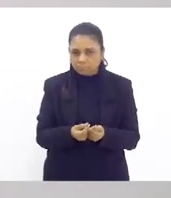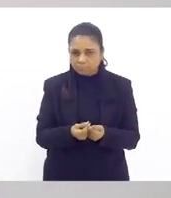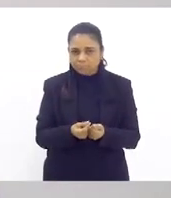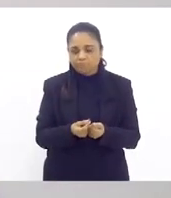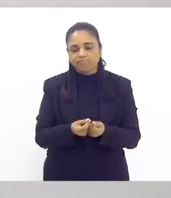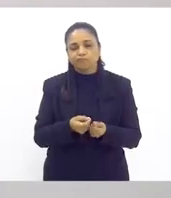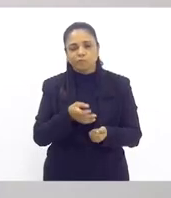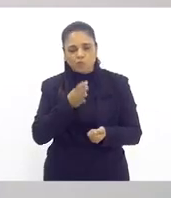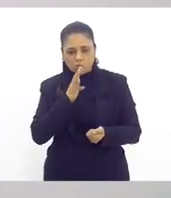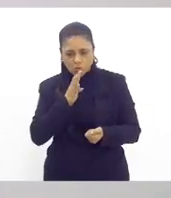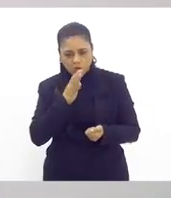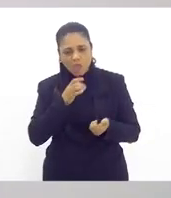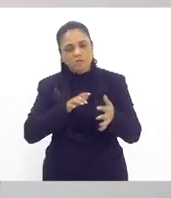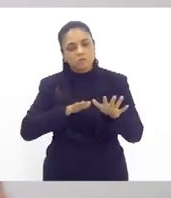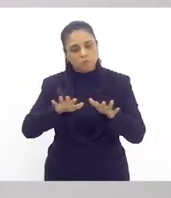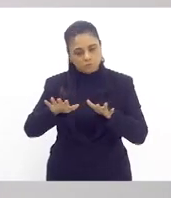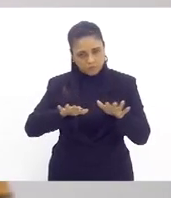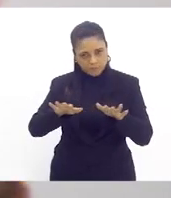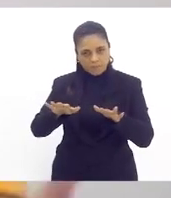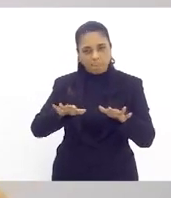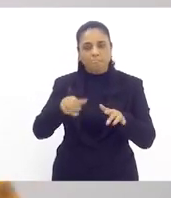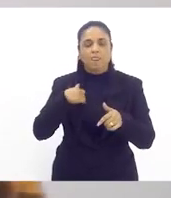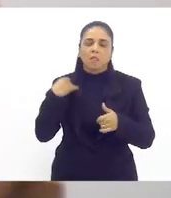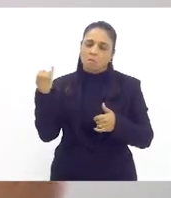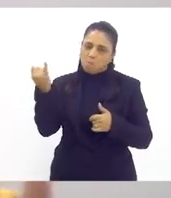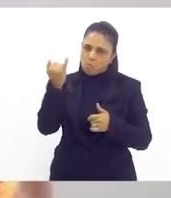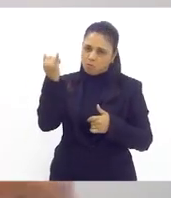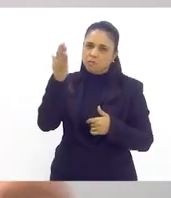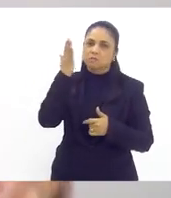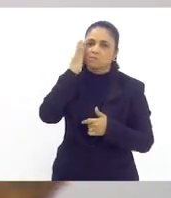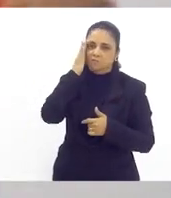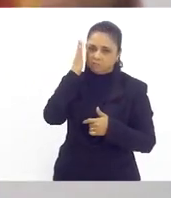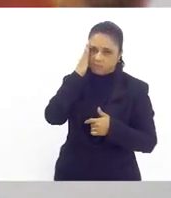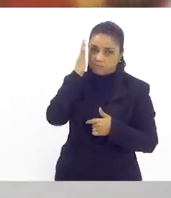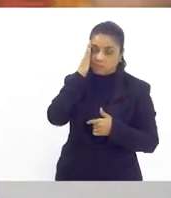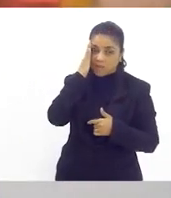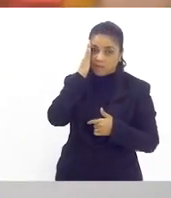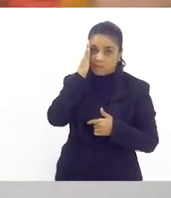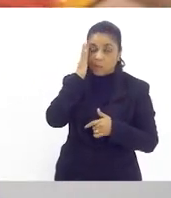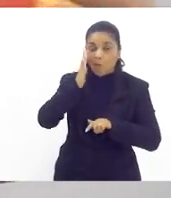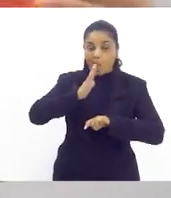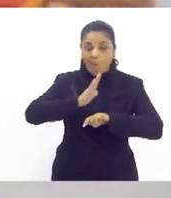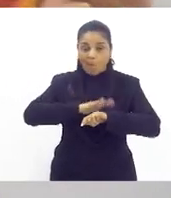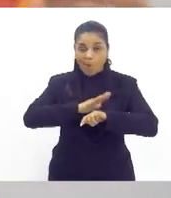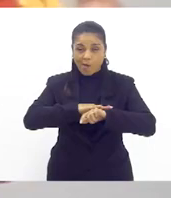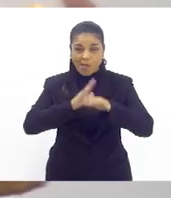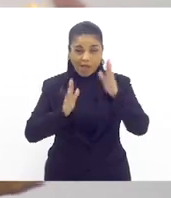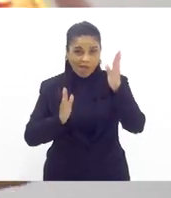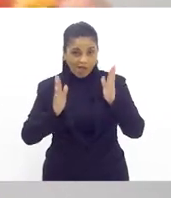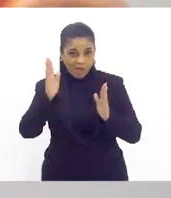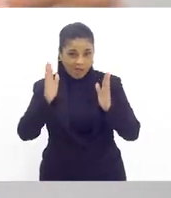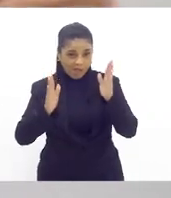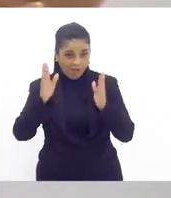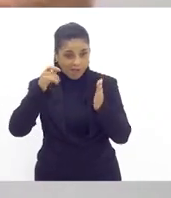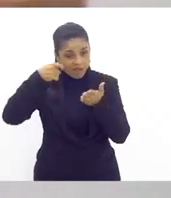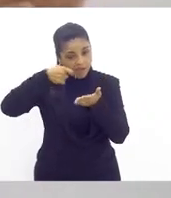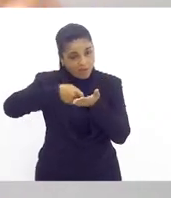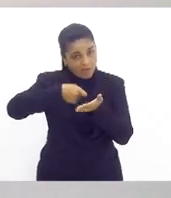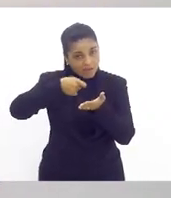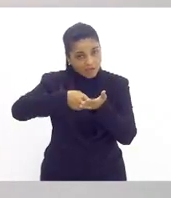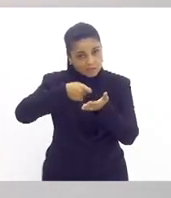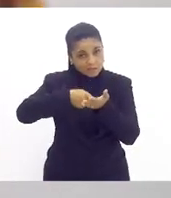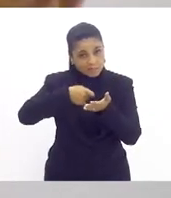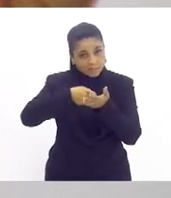a gente já reconhece saber da importância a gente só que o momento agora nos exigem nos